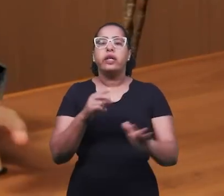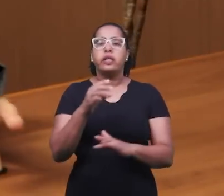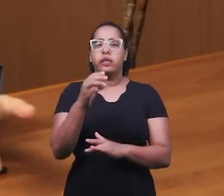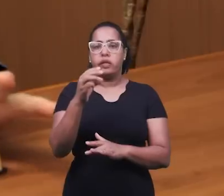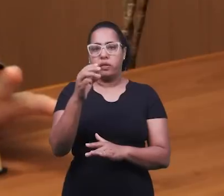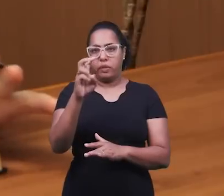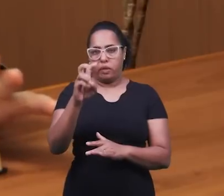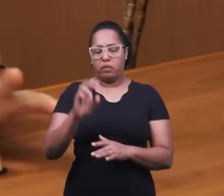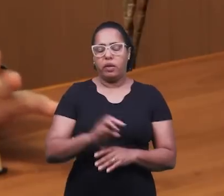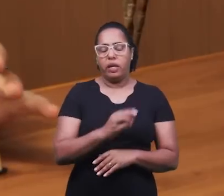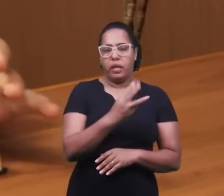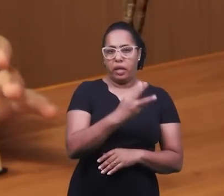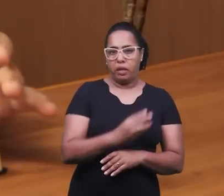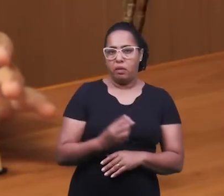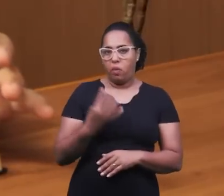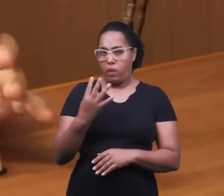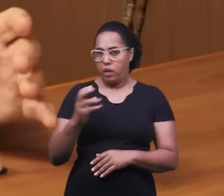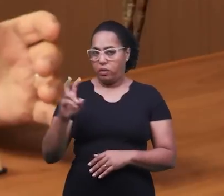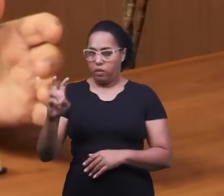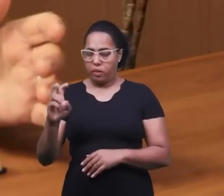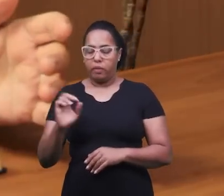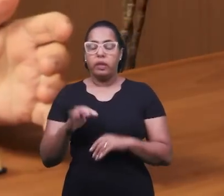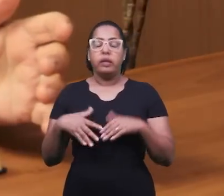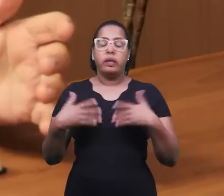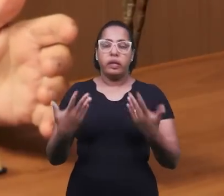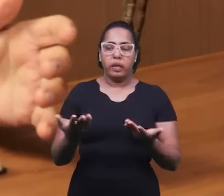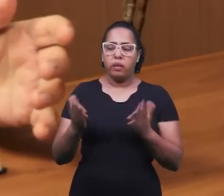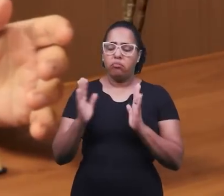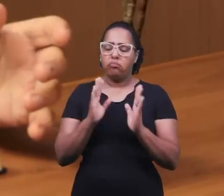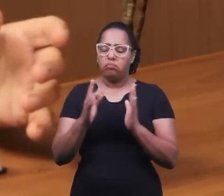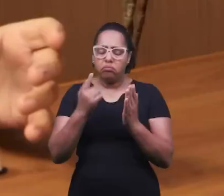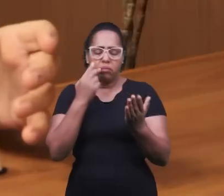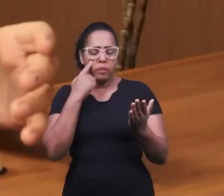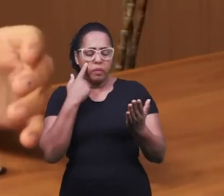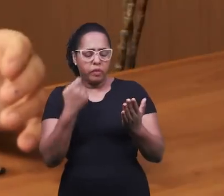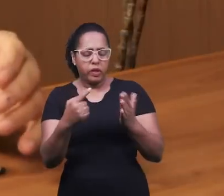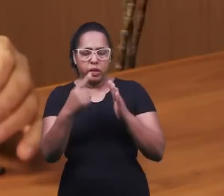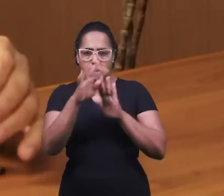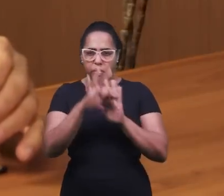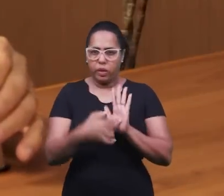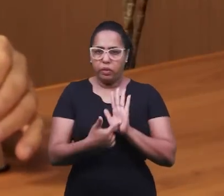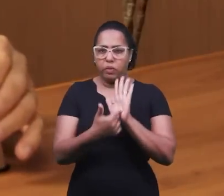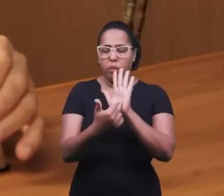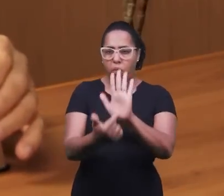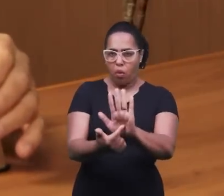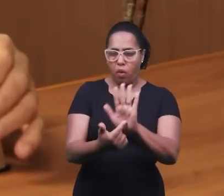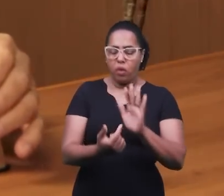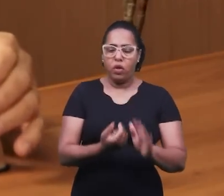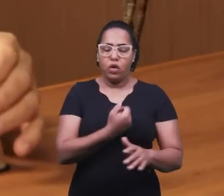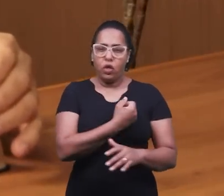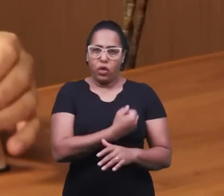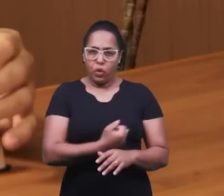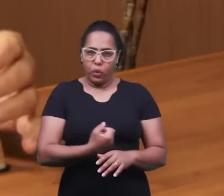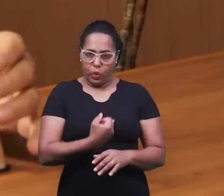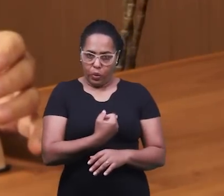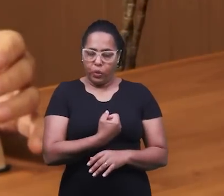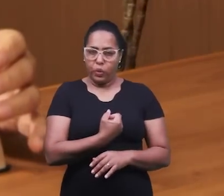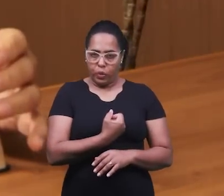3, 4 e 5. E esse momento é interessante, está aqui o texto, né? Quando João está ali